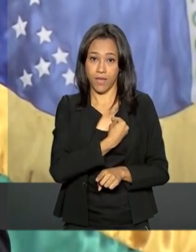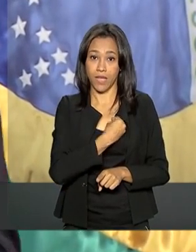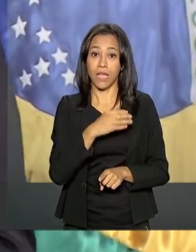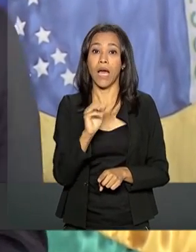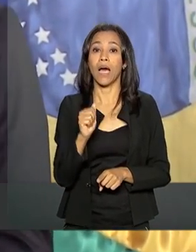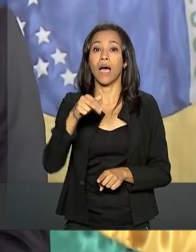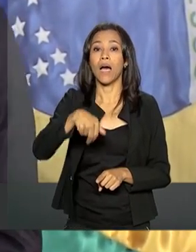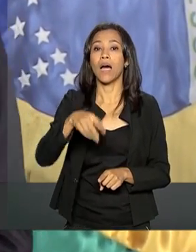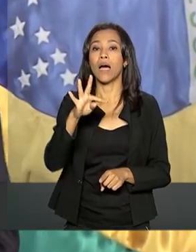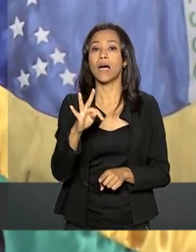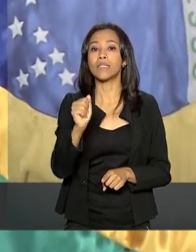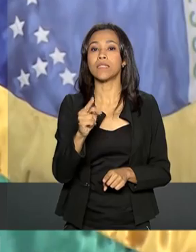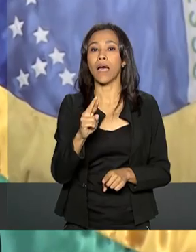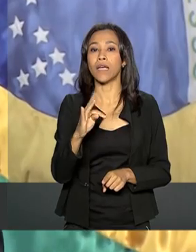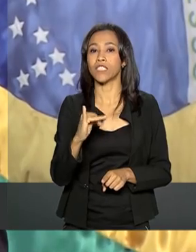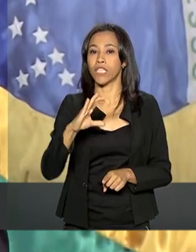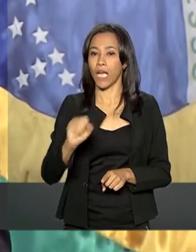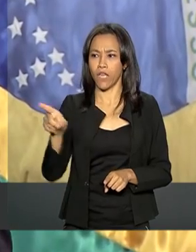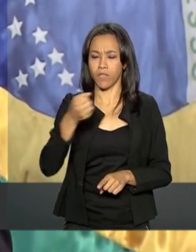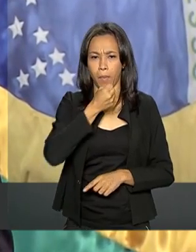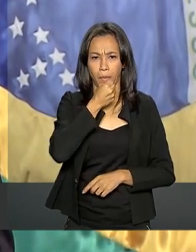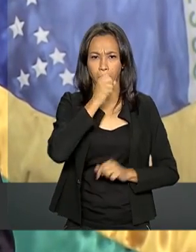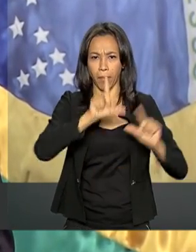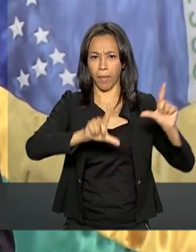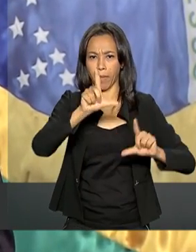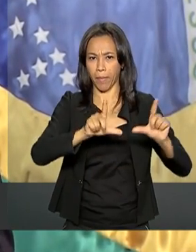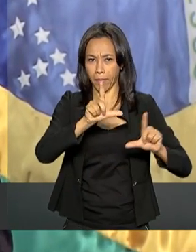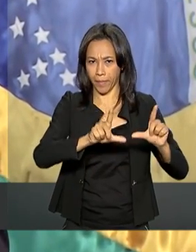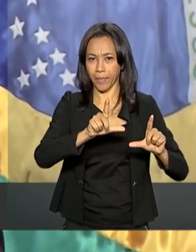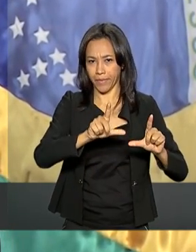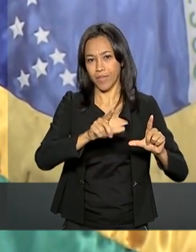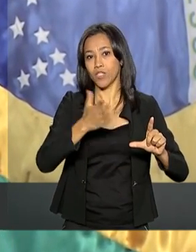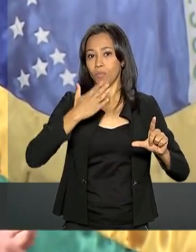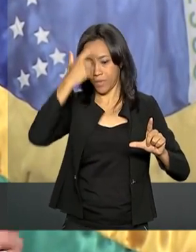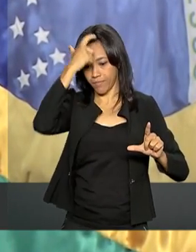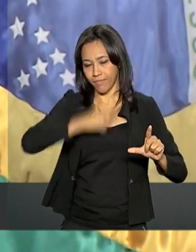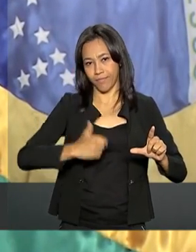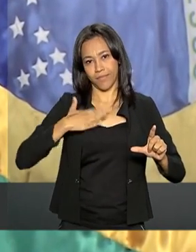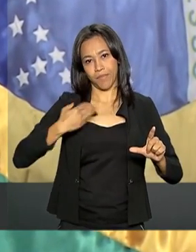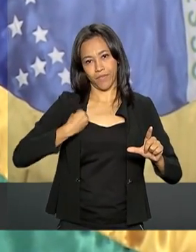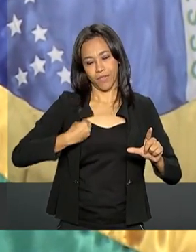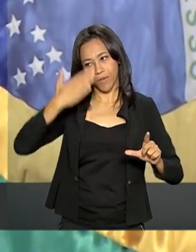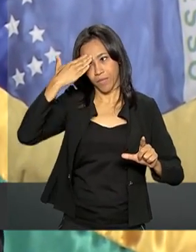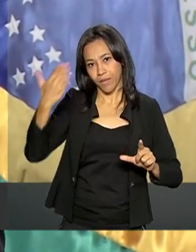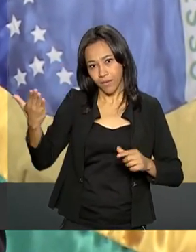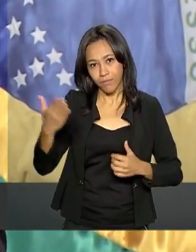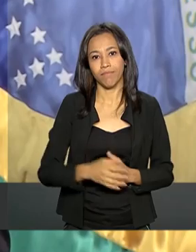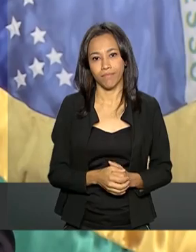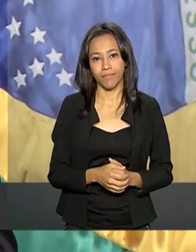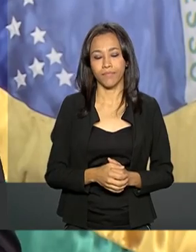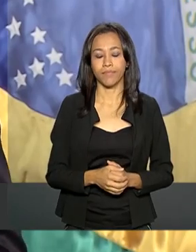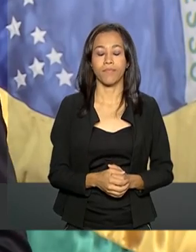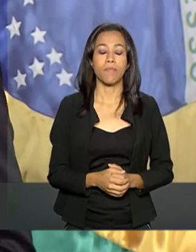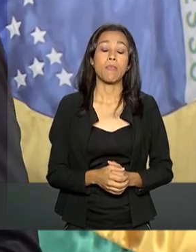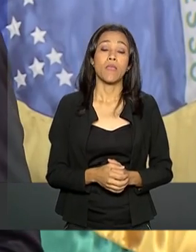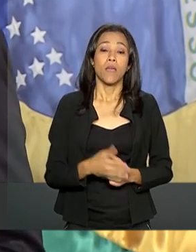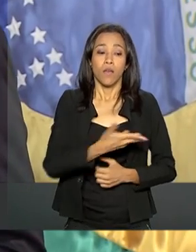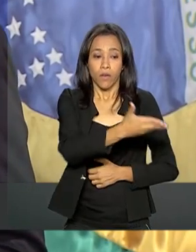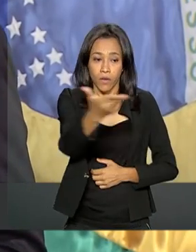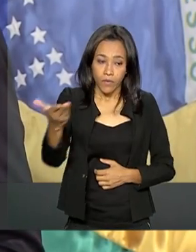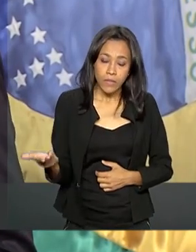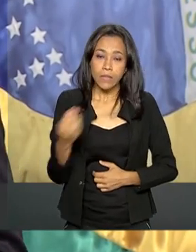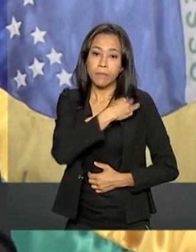Antártica, e deu uma declaração a uma TV chilena sobre a minha pessoa. Muito obrigado. Senhores